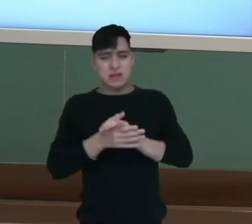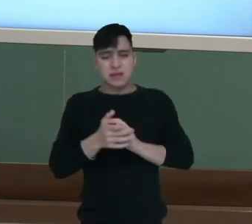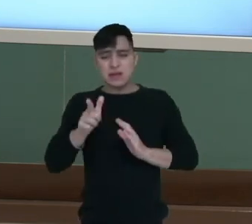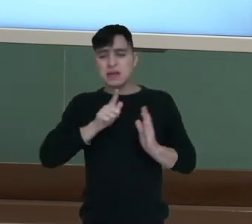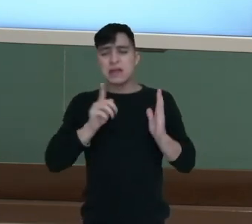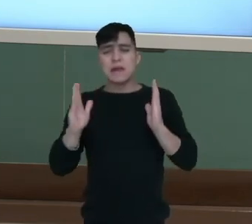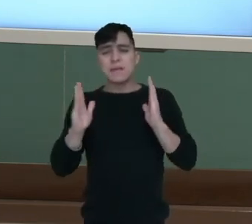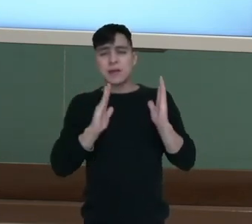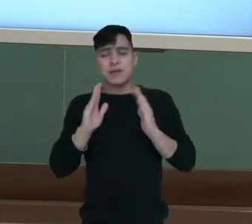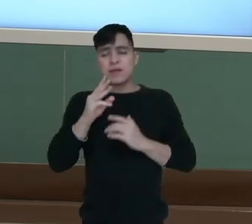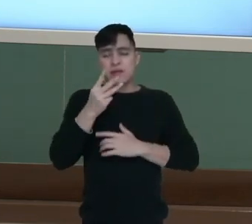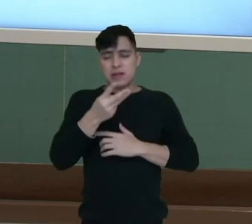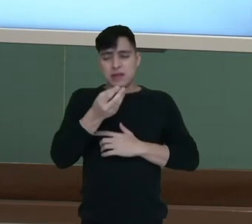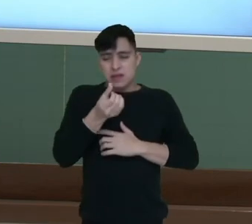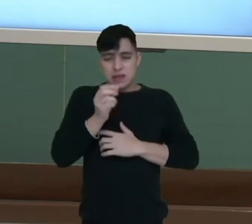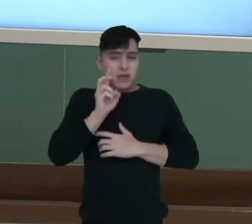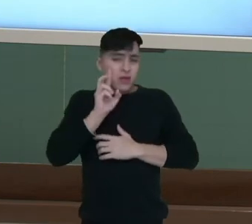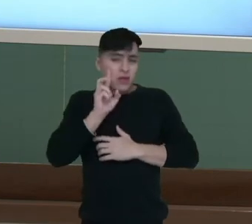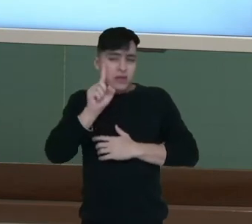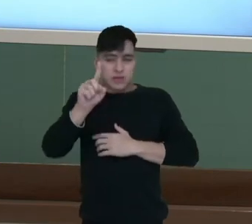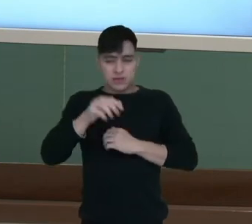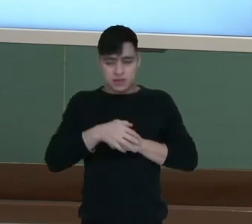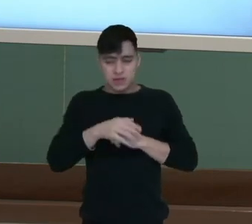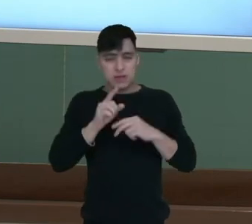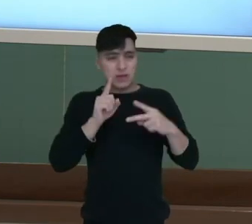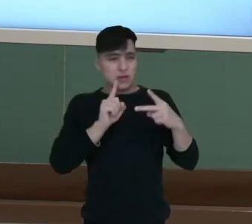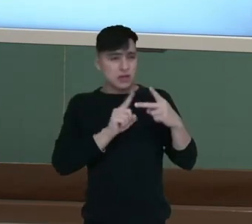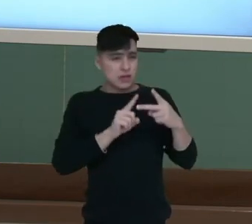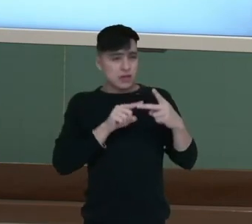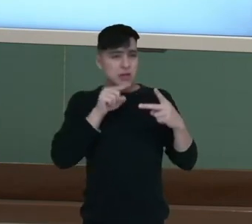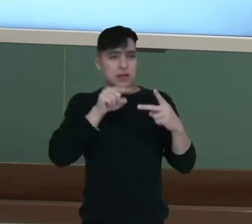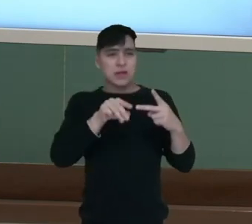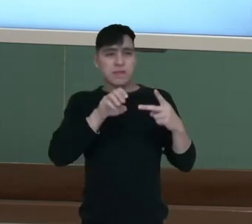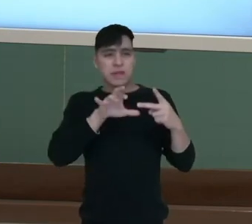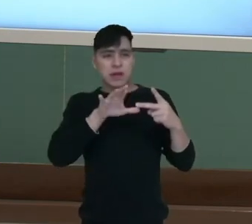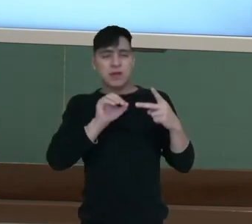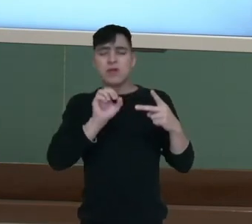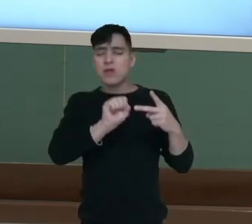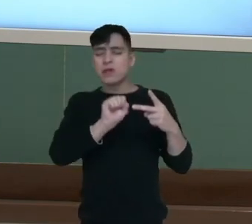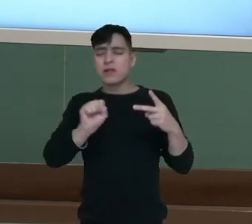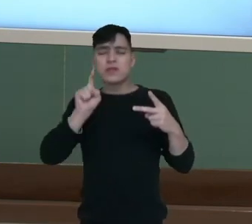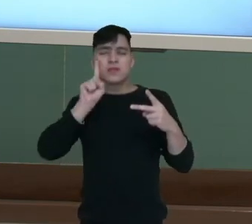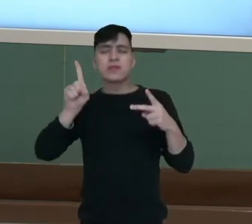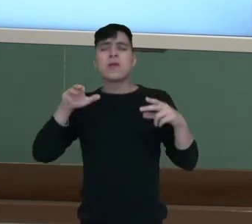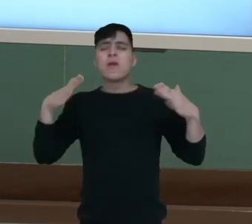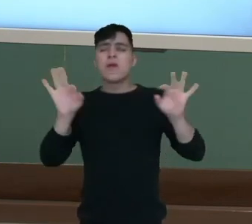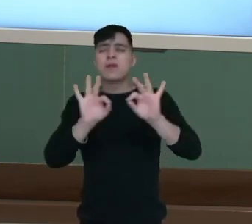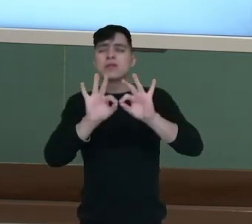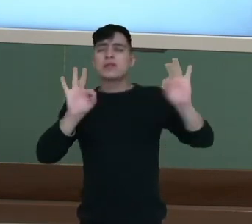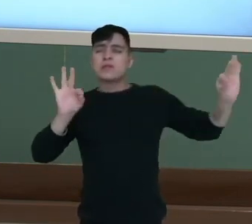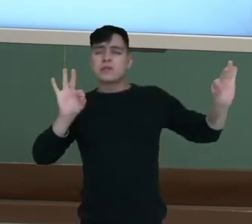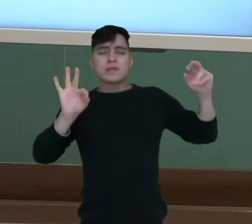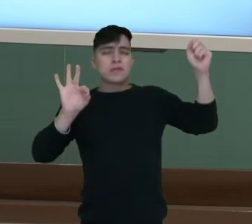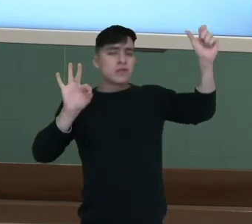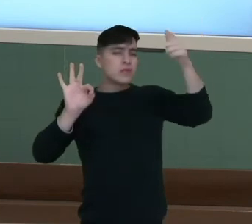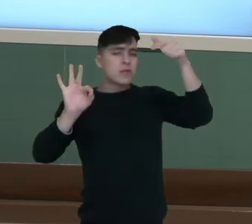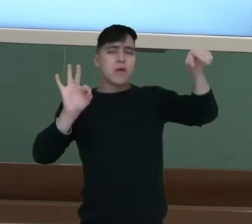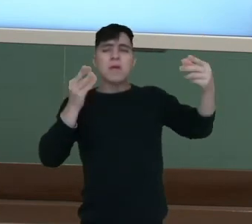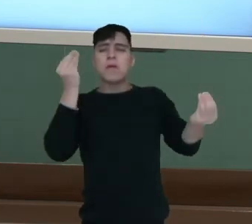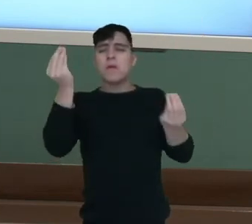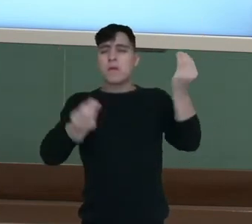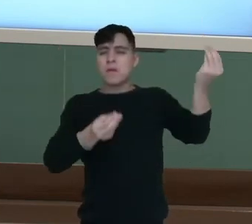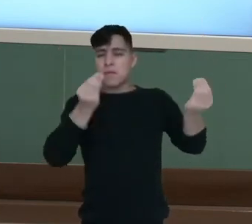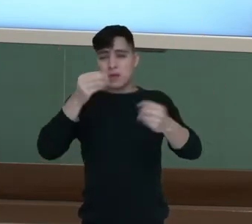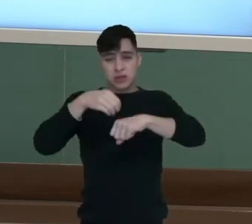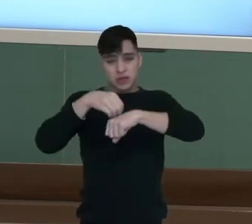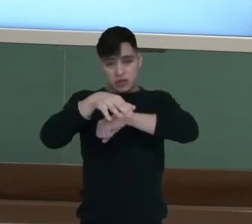365 dias, e que a translação de Mercúrio é de 88 dias. Qual é a distância de Mercúrio ao Sol?